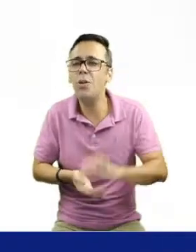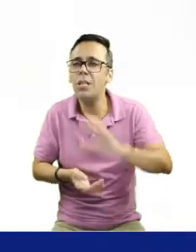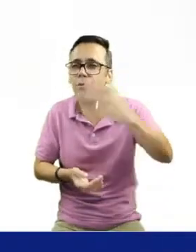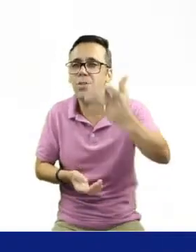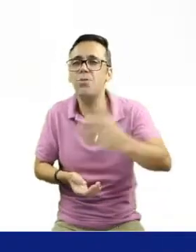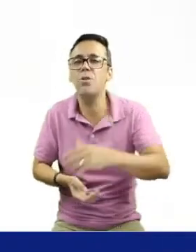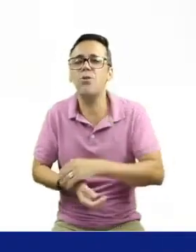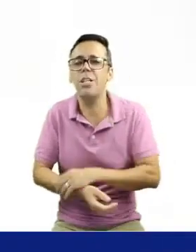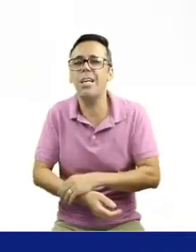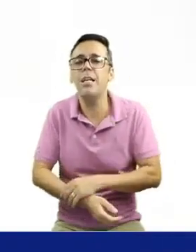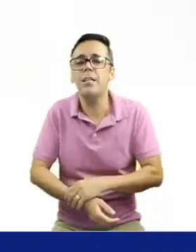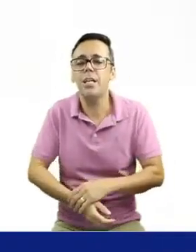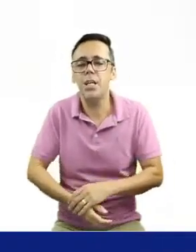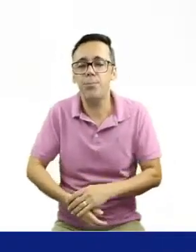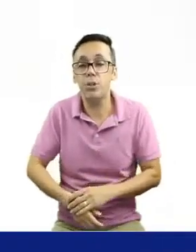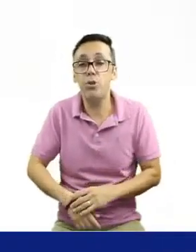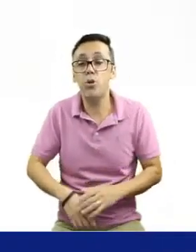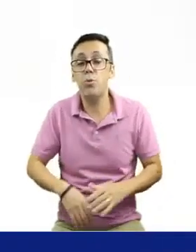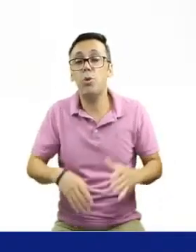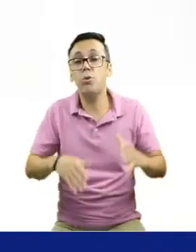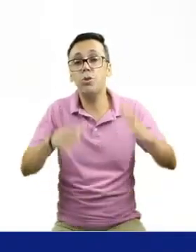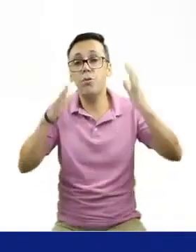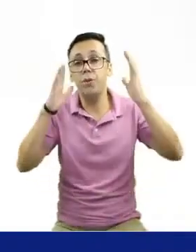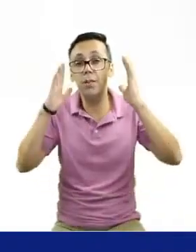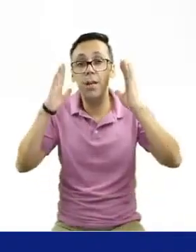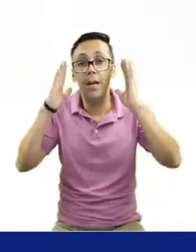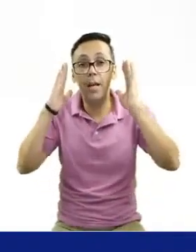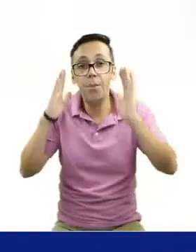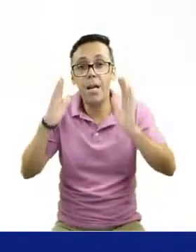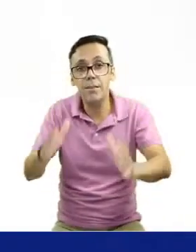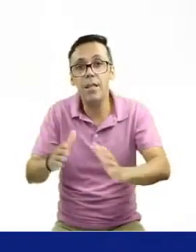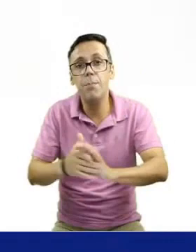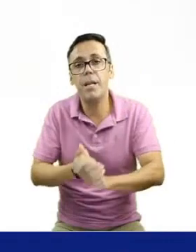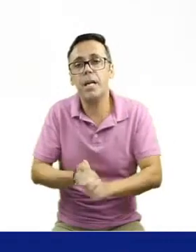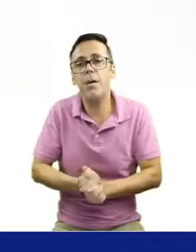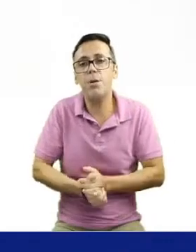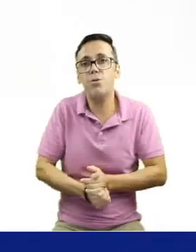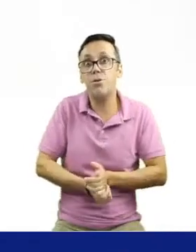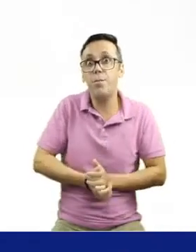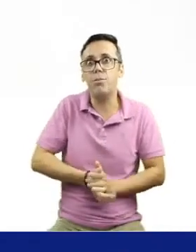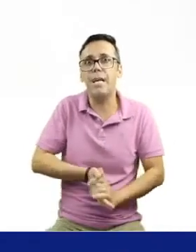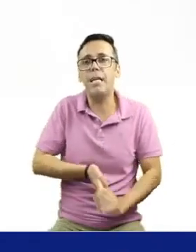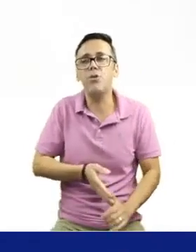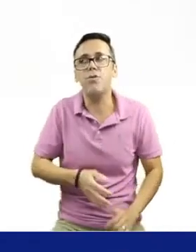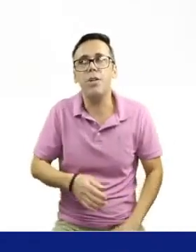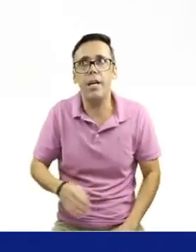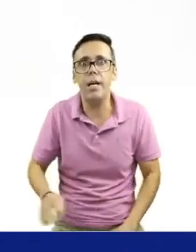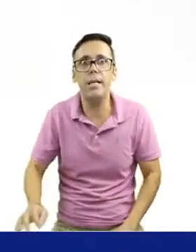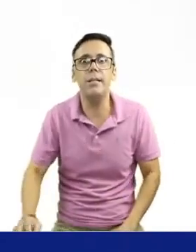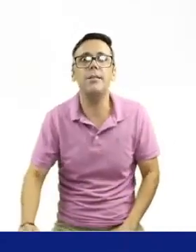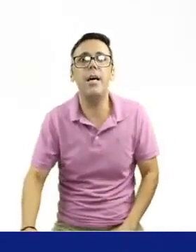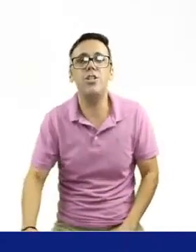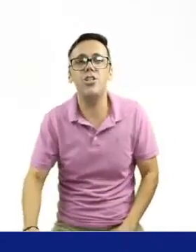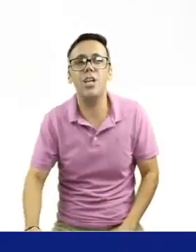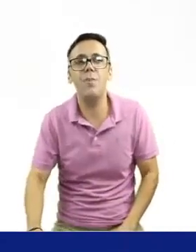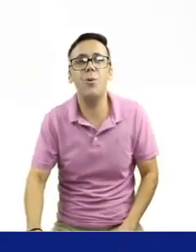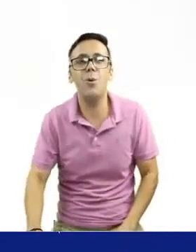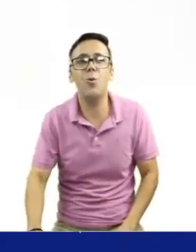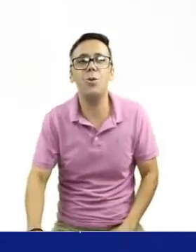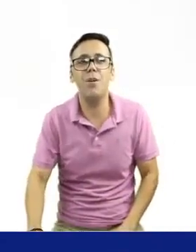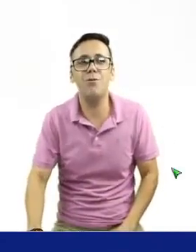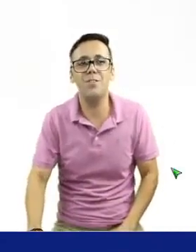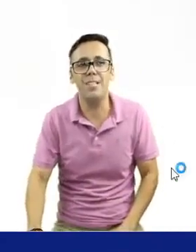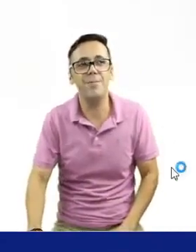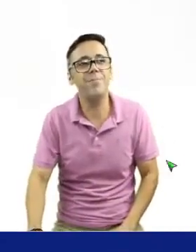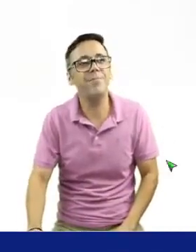por vaga mesmo vou contar para vocês uma historinha daqui a pouquinho sobre o concurso que eu fiz em Brasília para a câmera o resultado ser ai tá gente